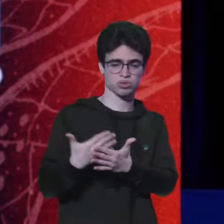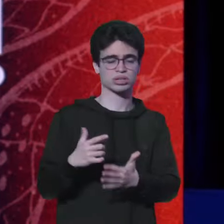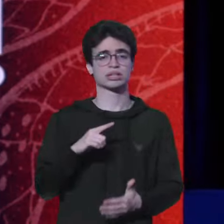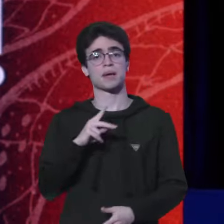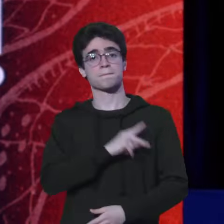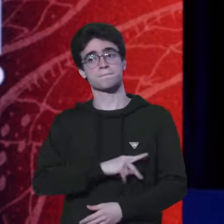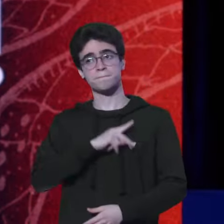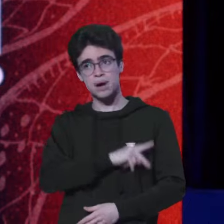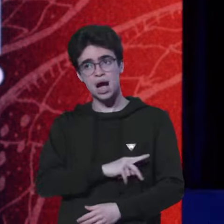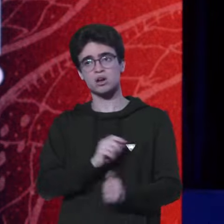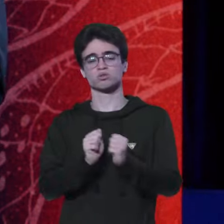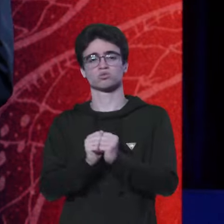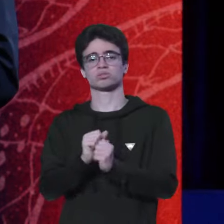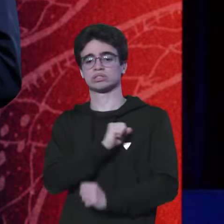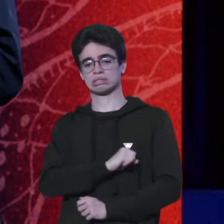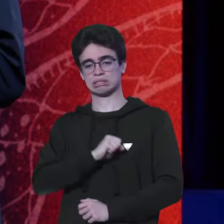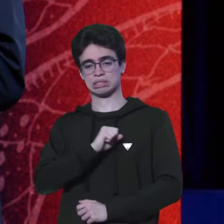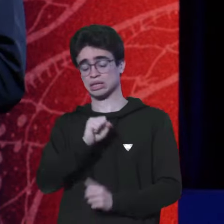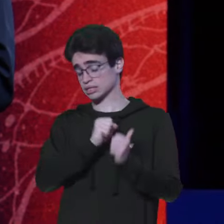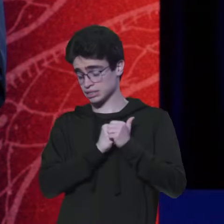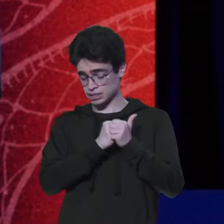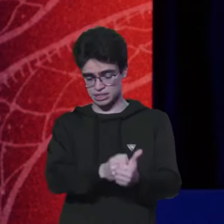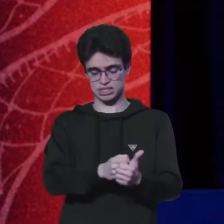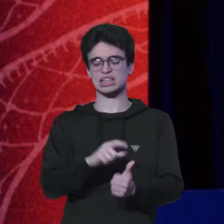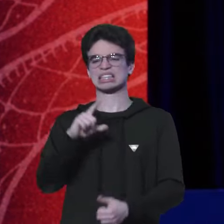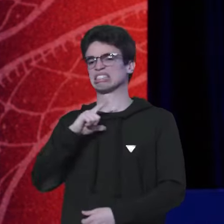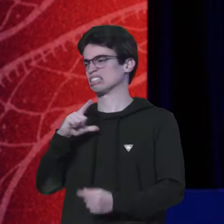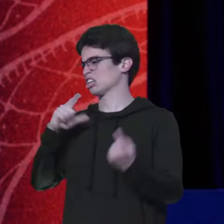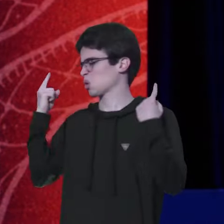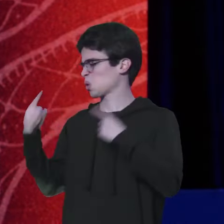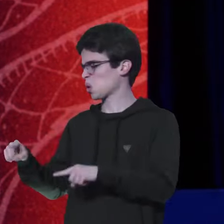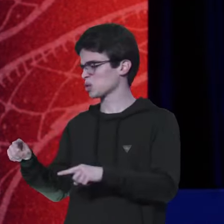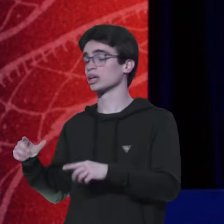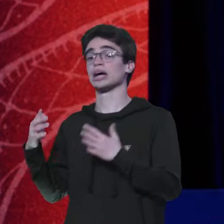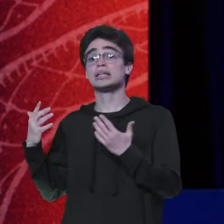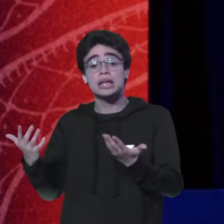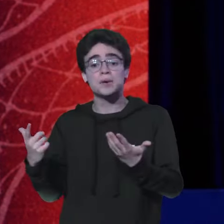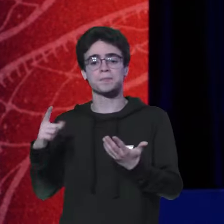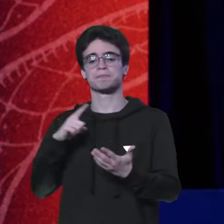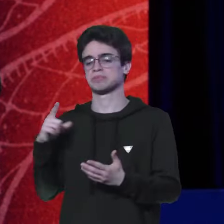expulsaram o espírito de Piton e foram açoitados, presos.